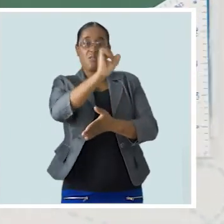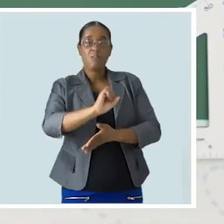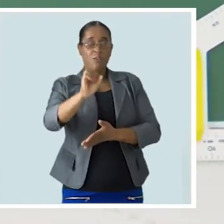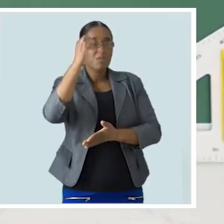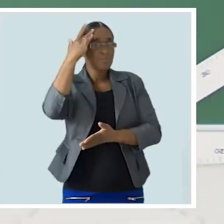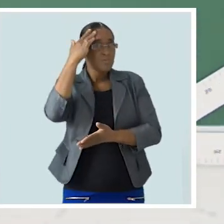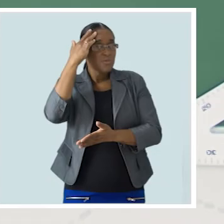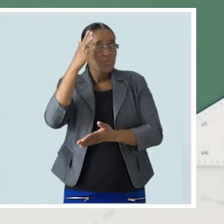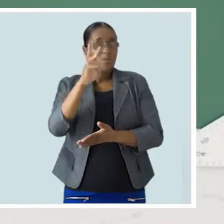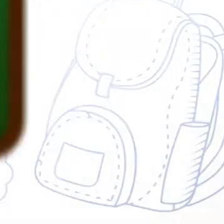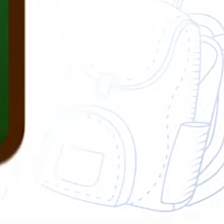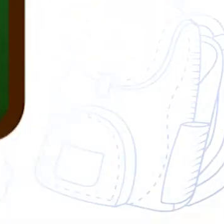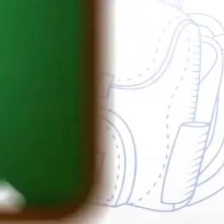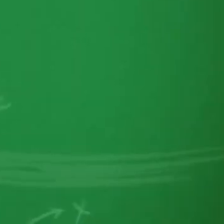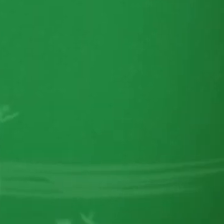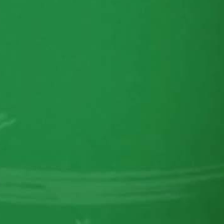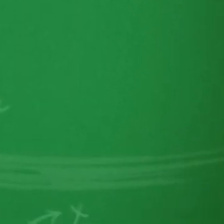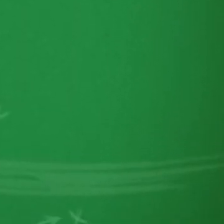Vosso livro de língua portuguesa.